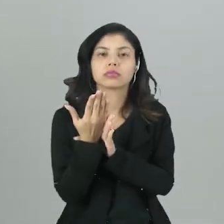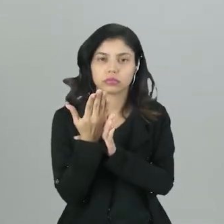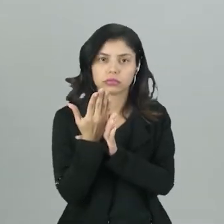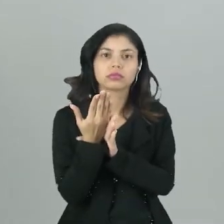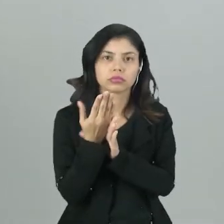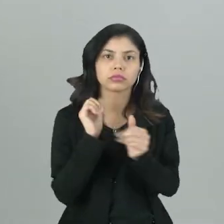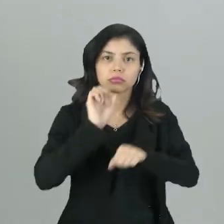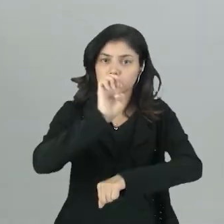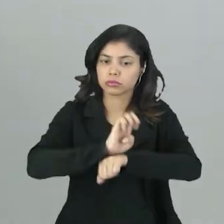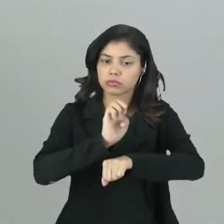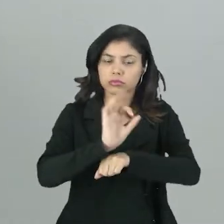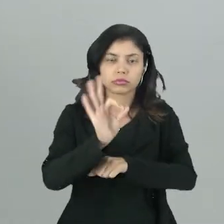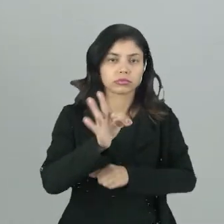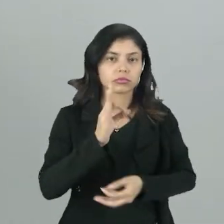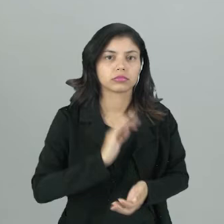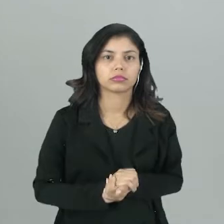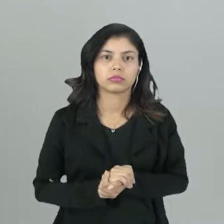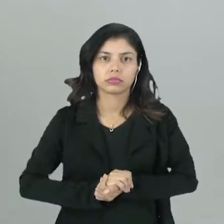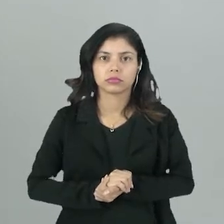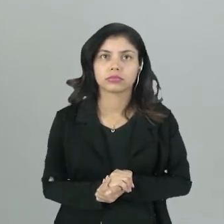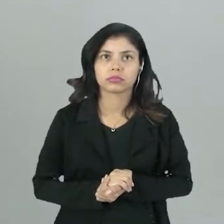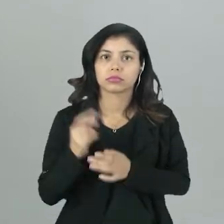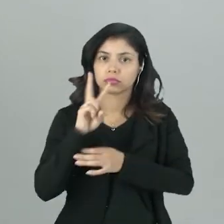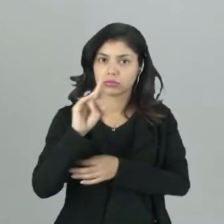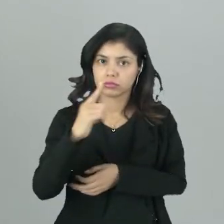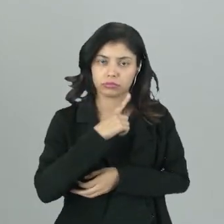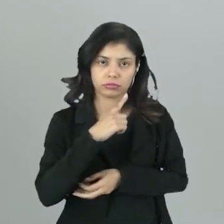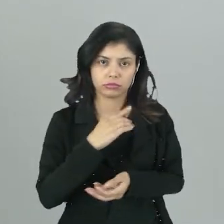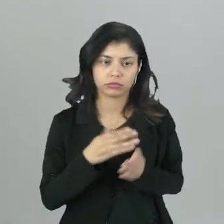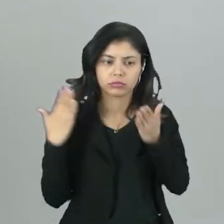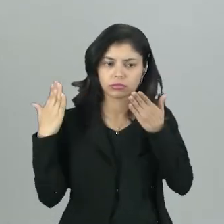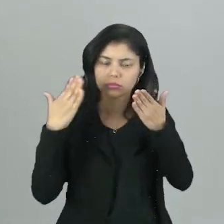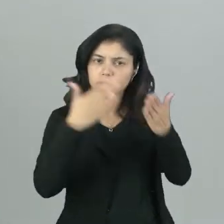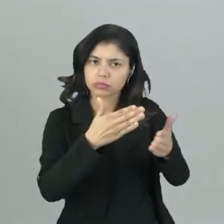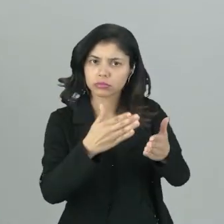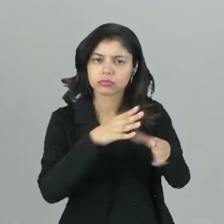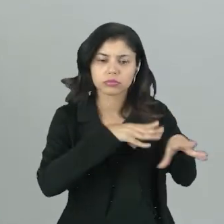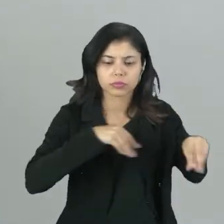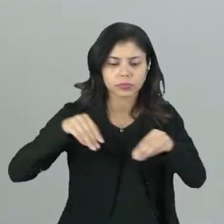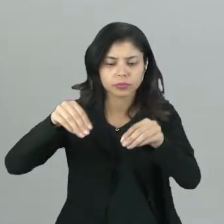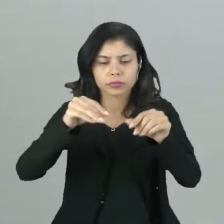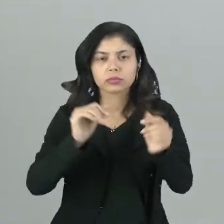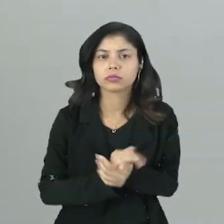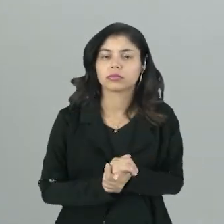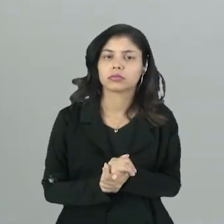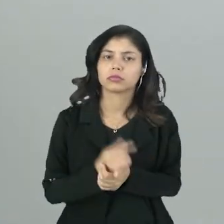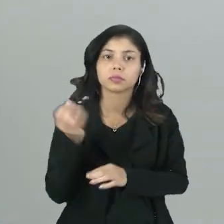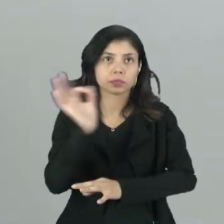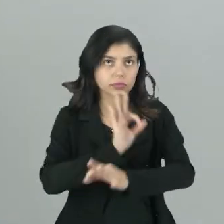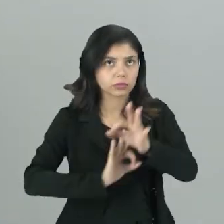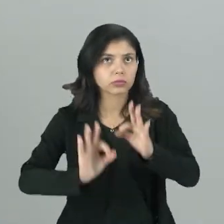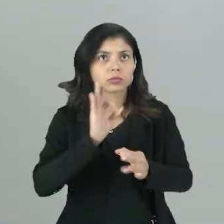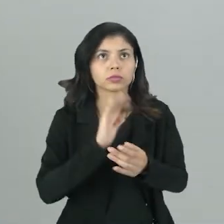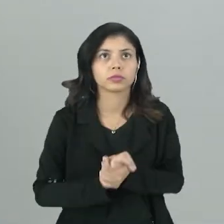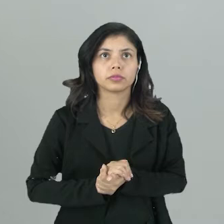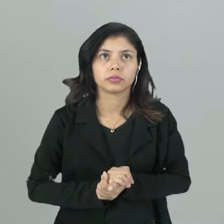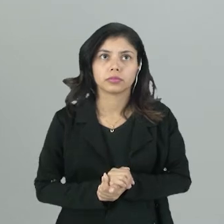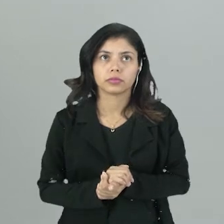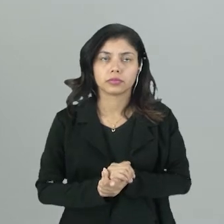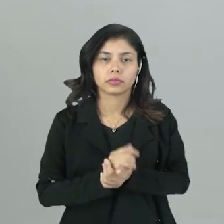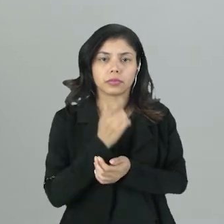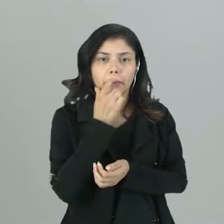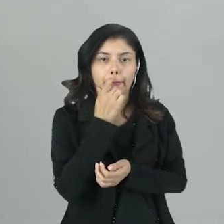formações de Estado, certo? Um Estado que vai reger um determinado território para tentar controlar através dessas